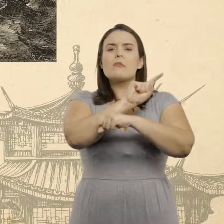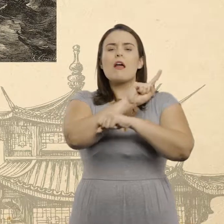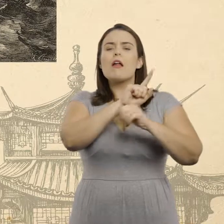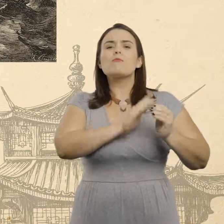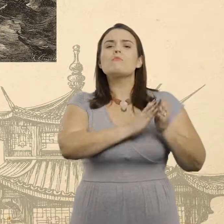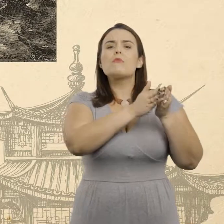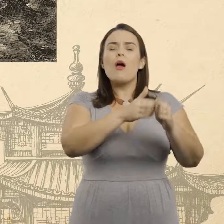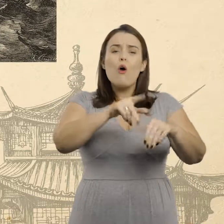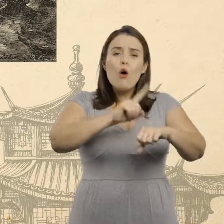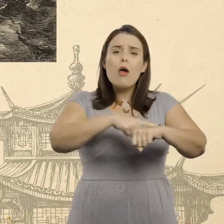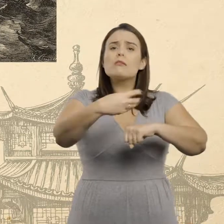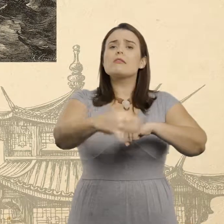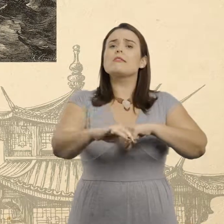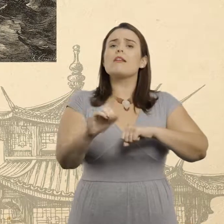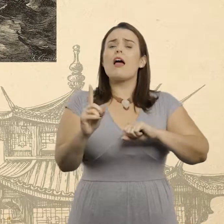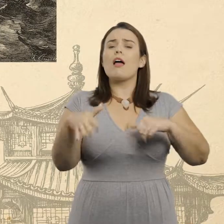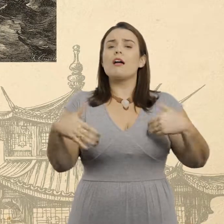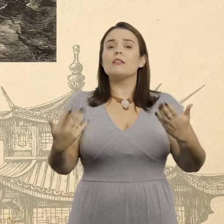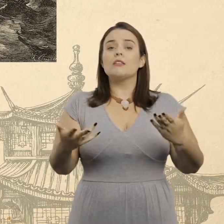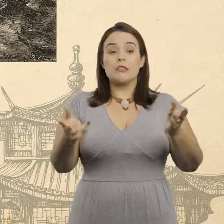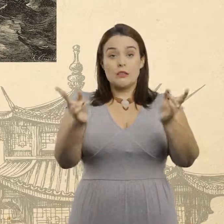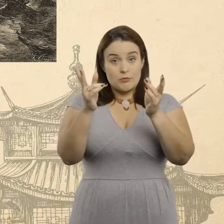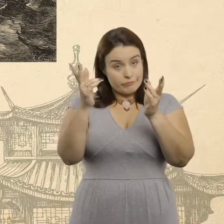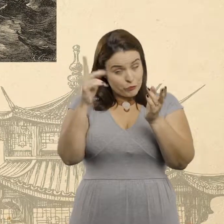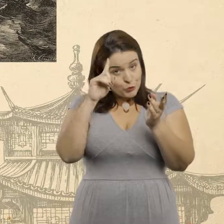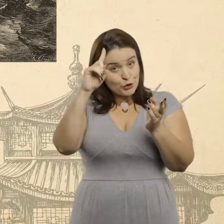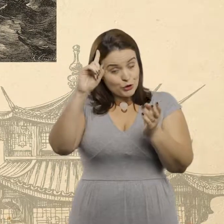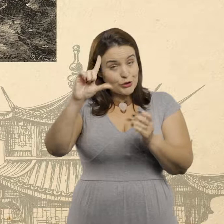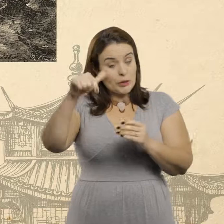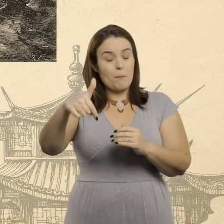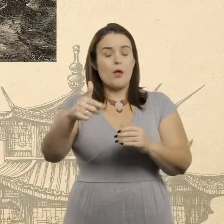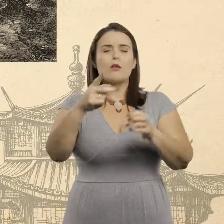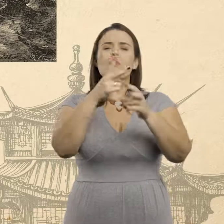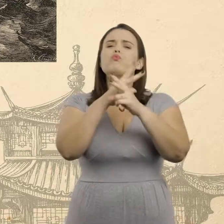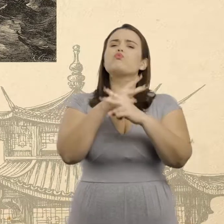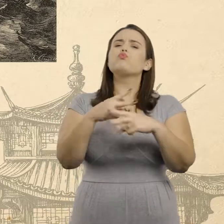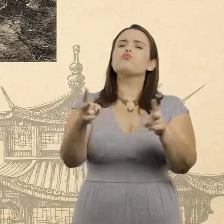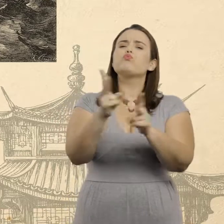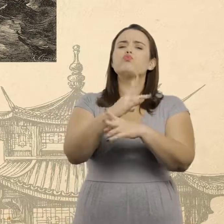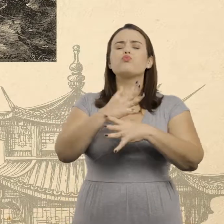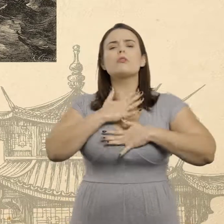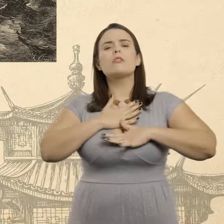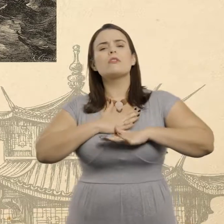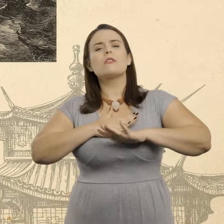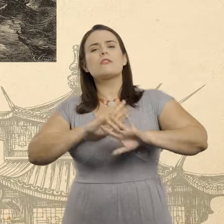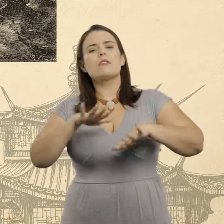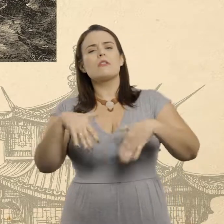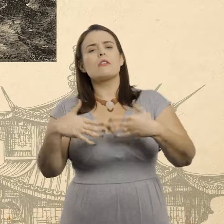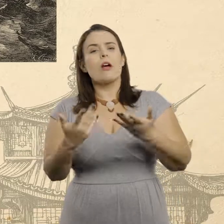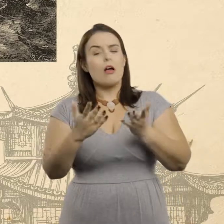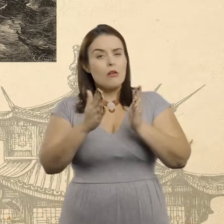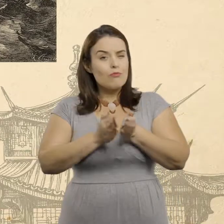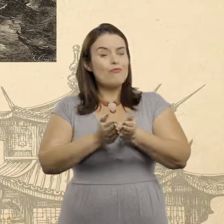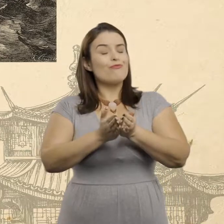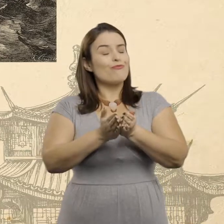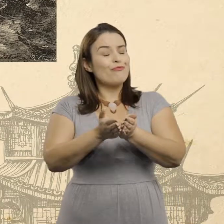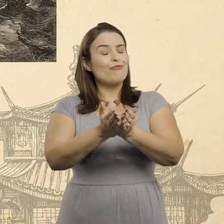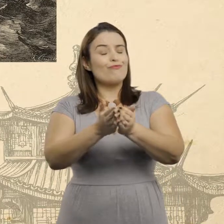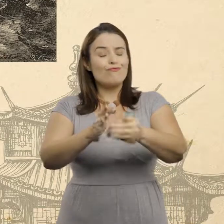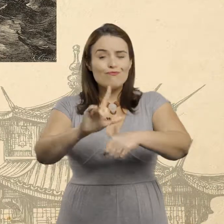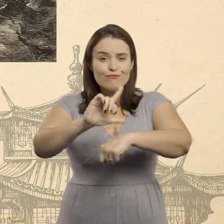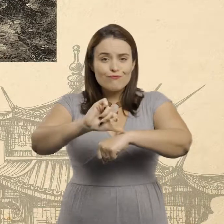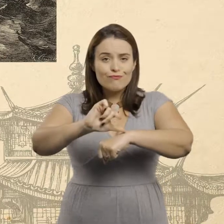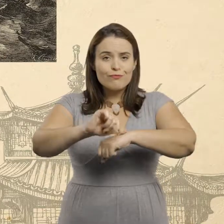estava esperando o barco no horário combinado? No dia seguinte, o vento ficou mais calmo. O barco navegava mais devagar e isso